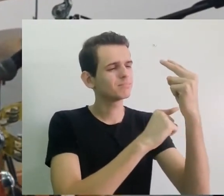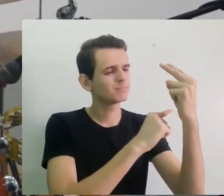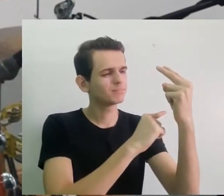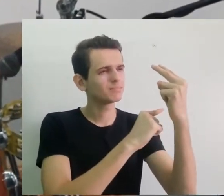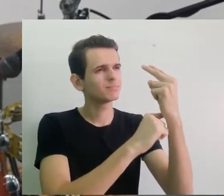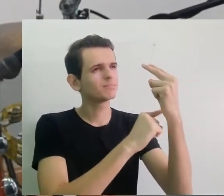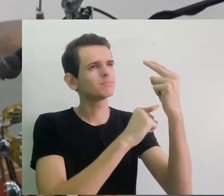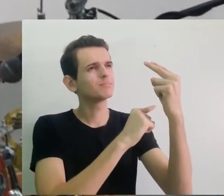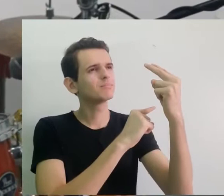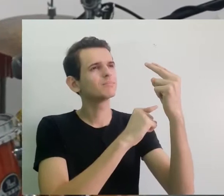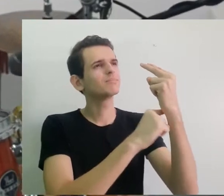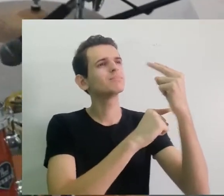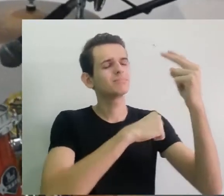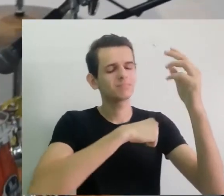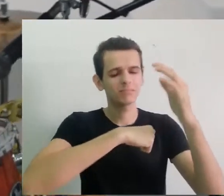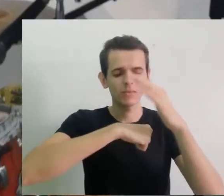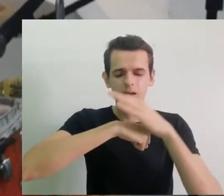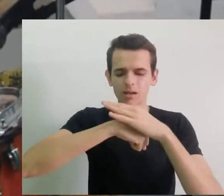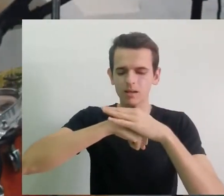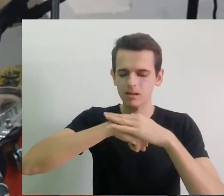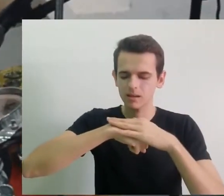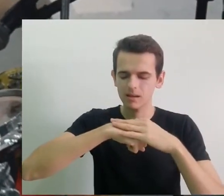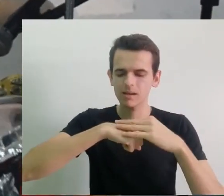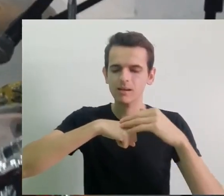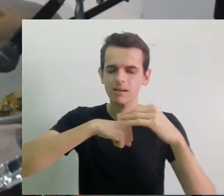amor. Consolo,